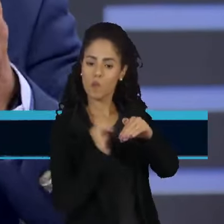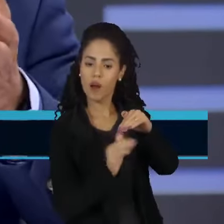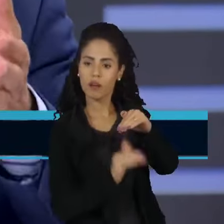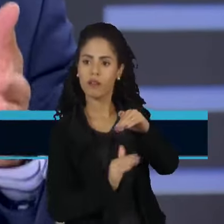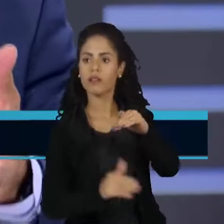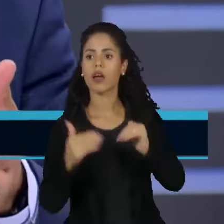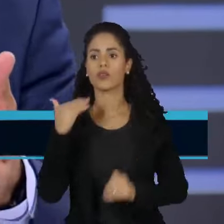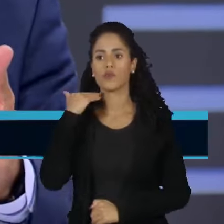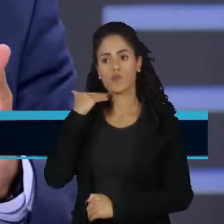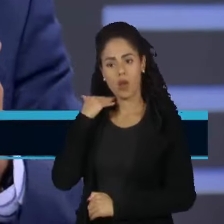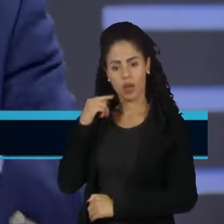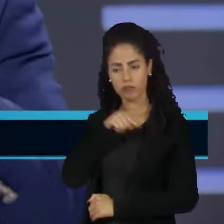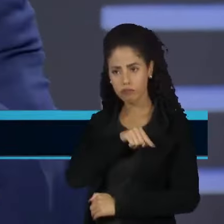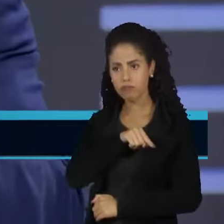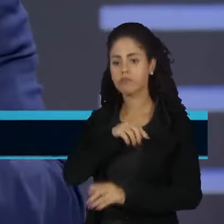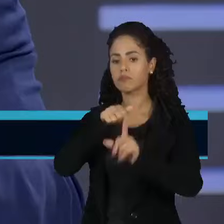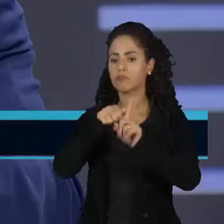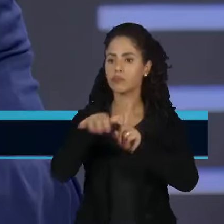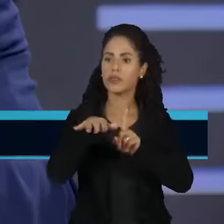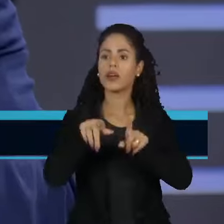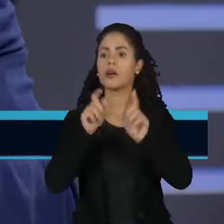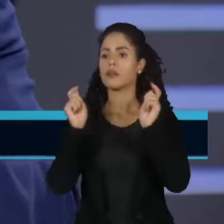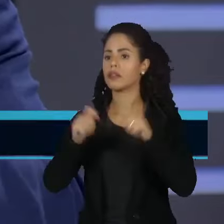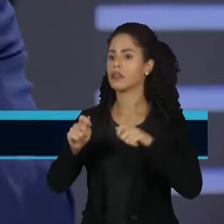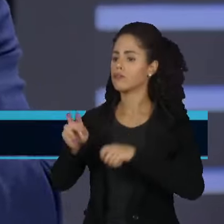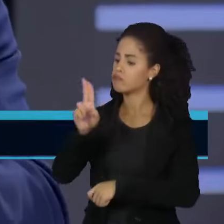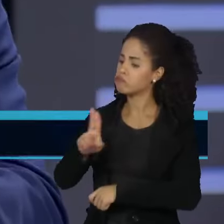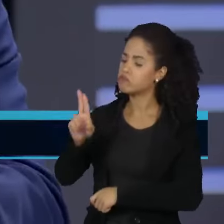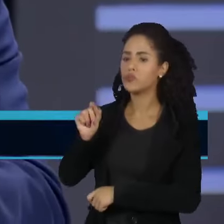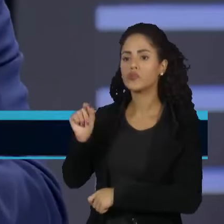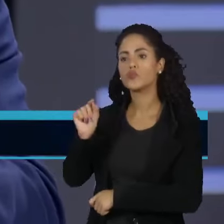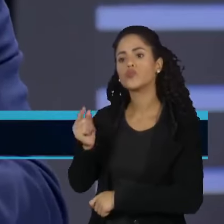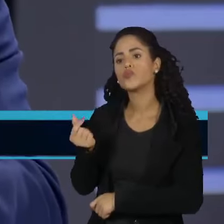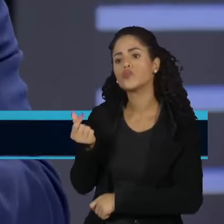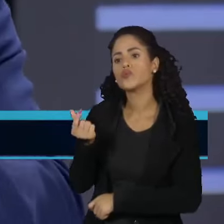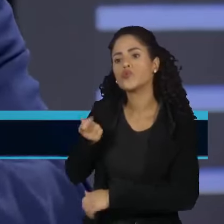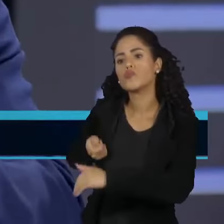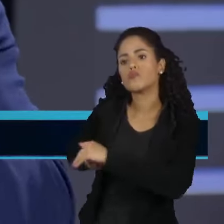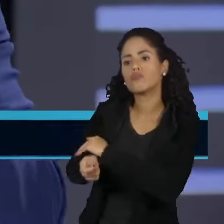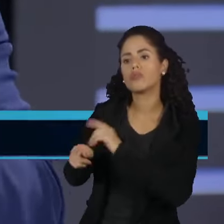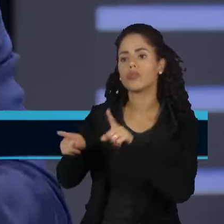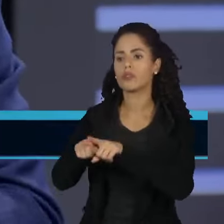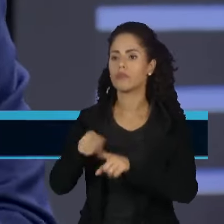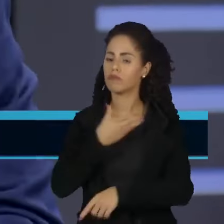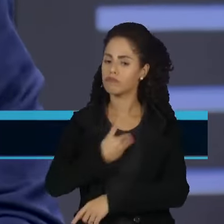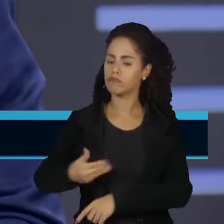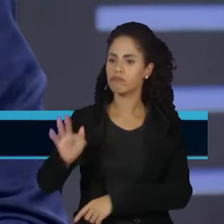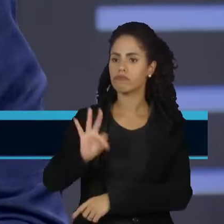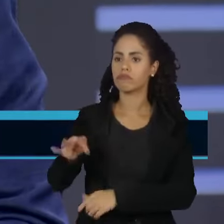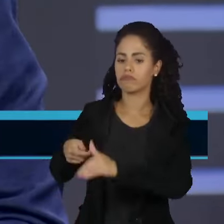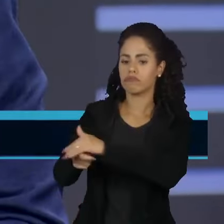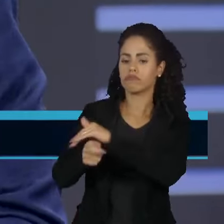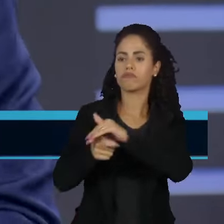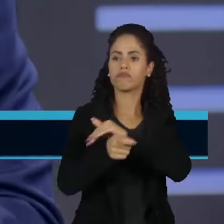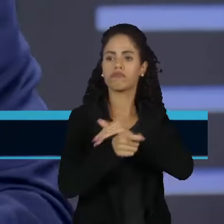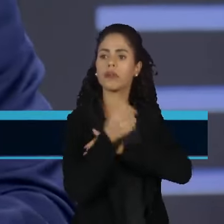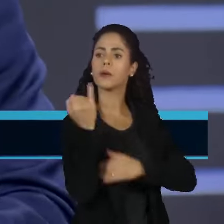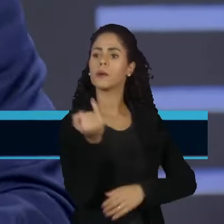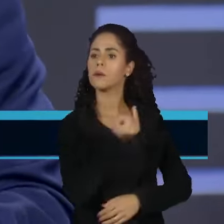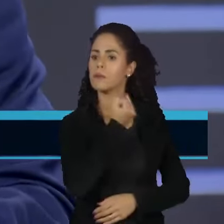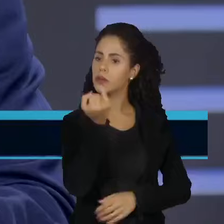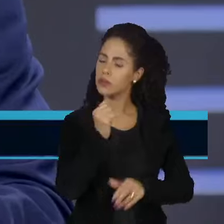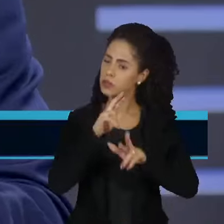públicos. Esse dinheiro pode ser aplicado pela União em investimentos da maior importância.